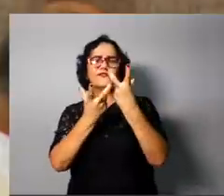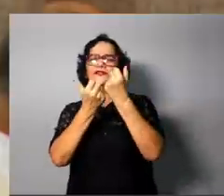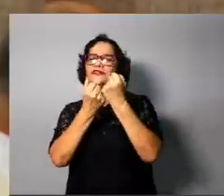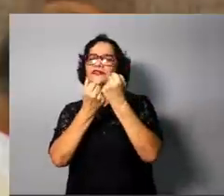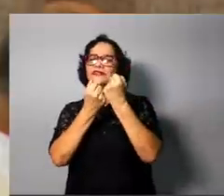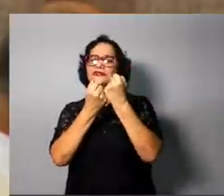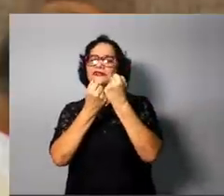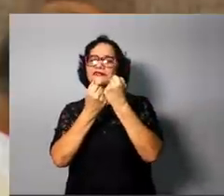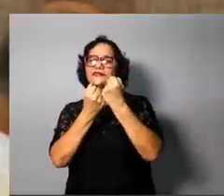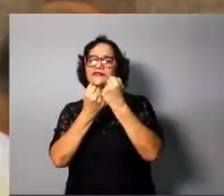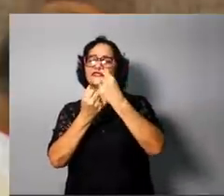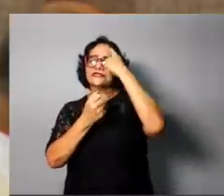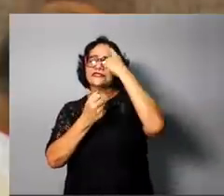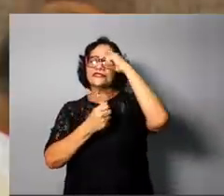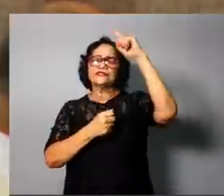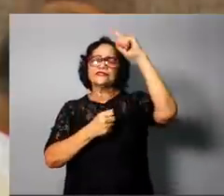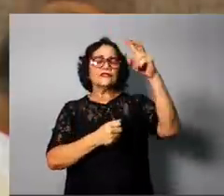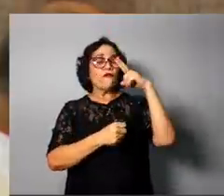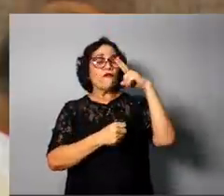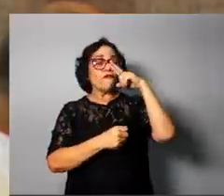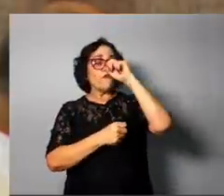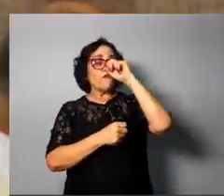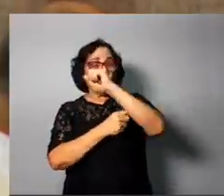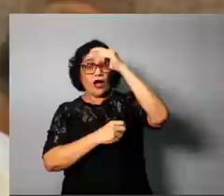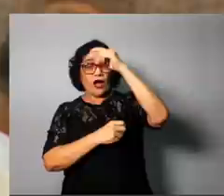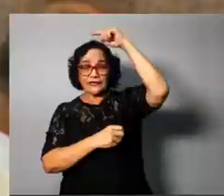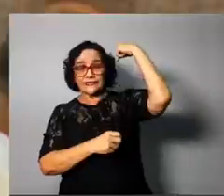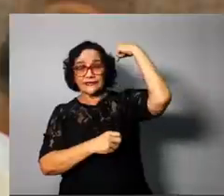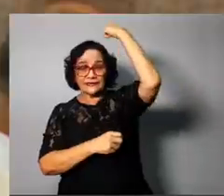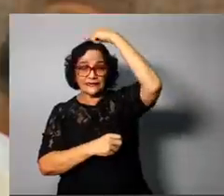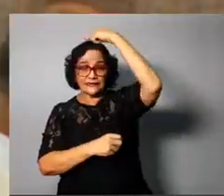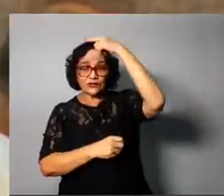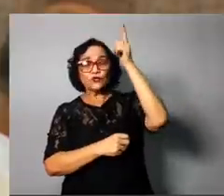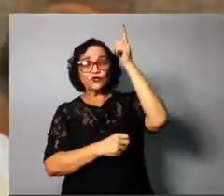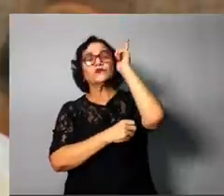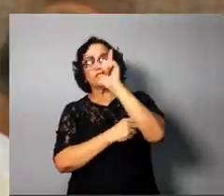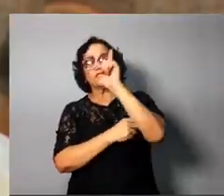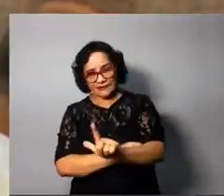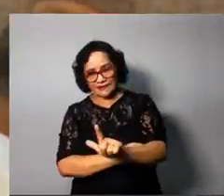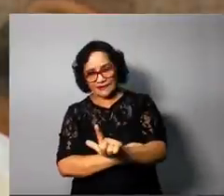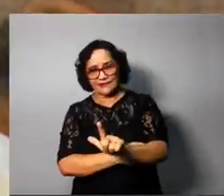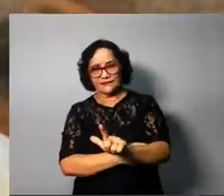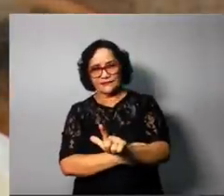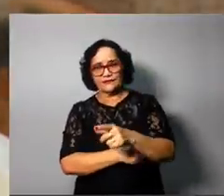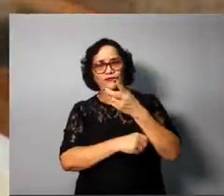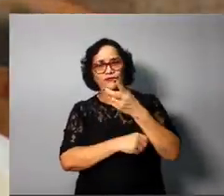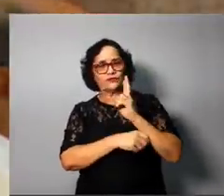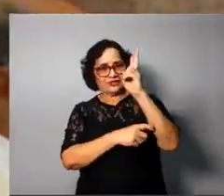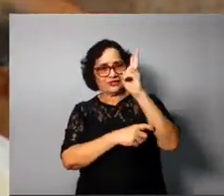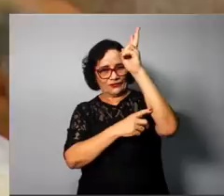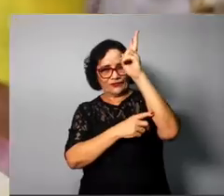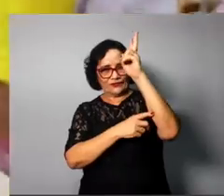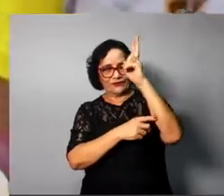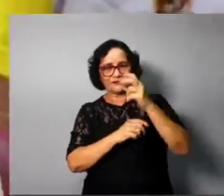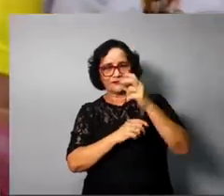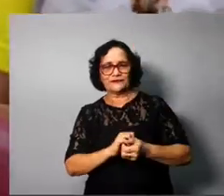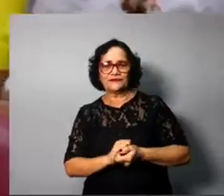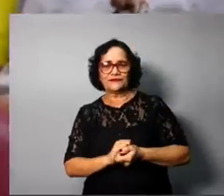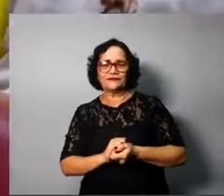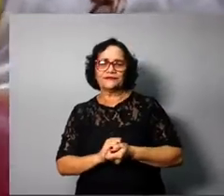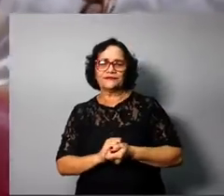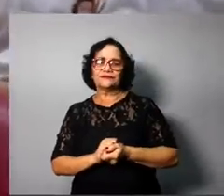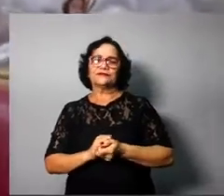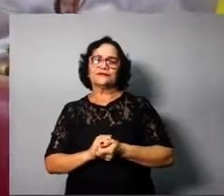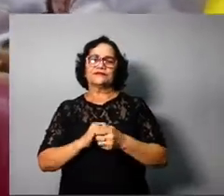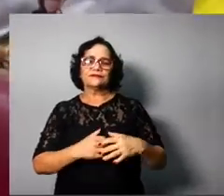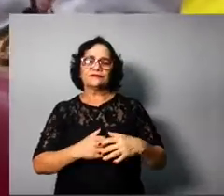braço forte e santo alcançaram-lhe a vitória. O Senhor